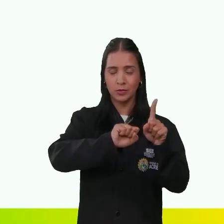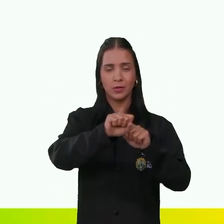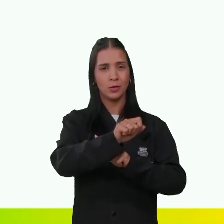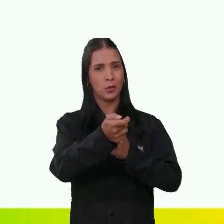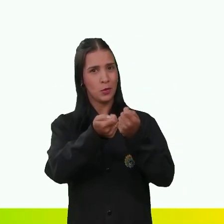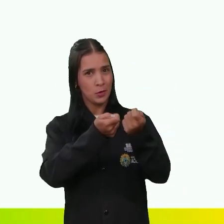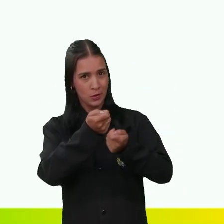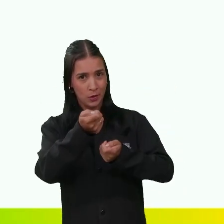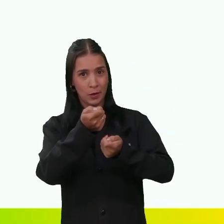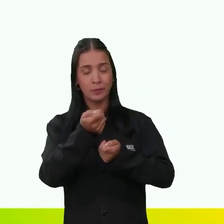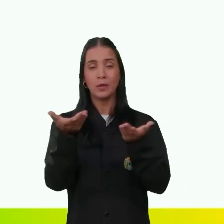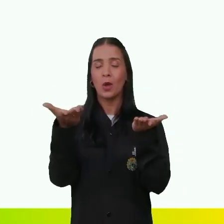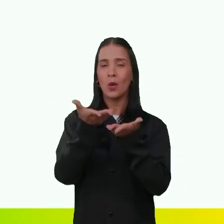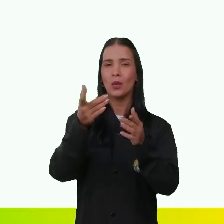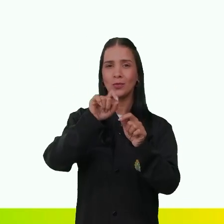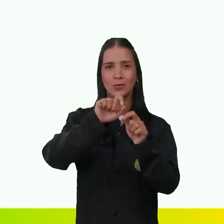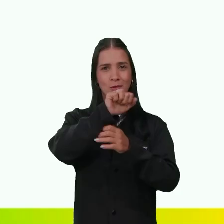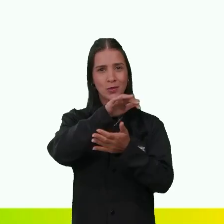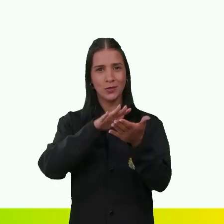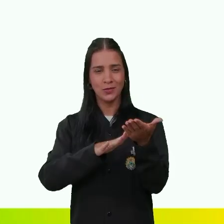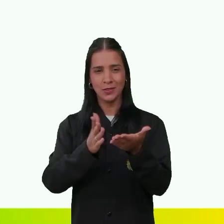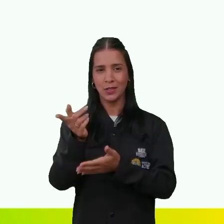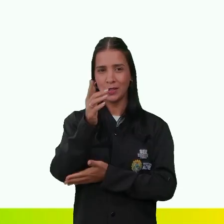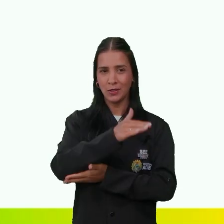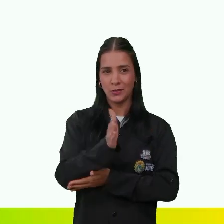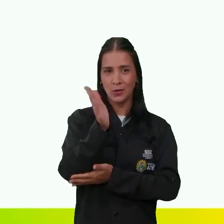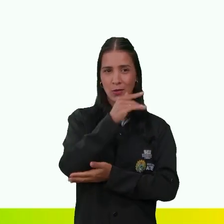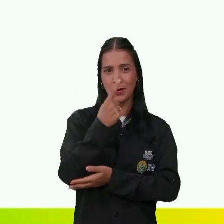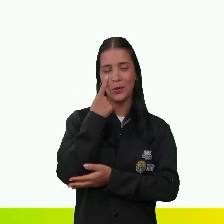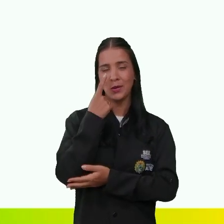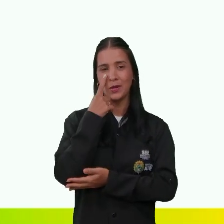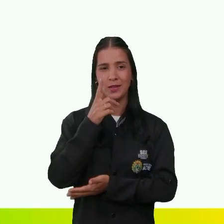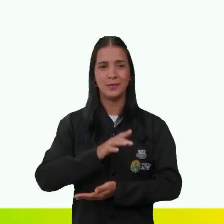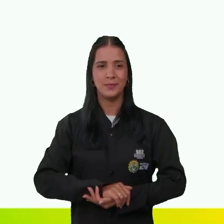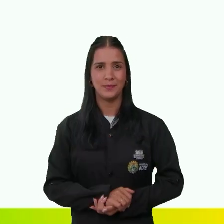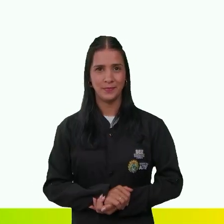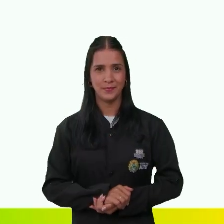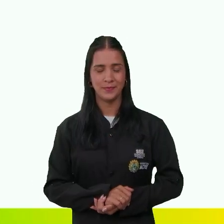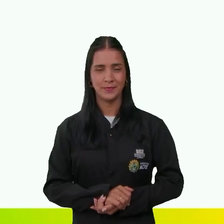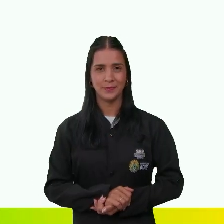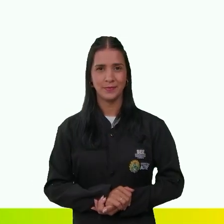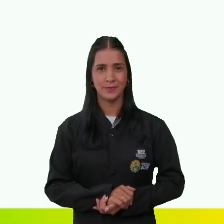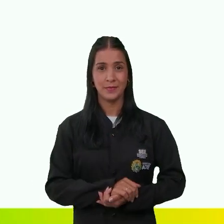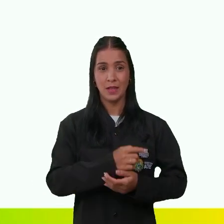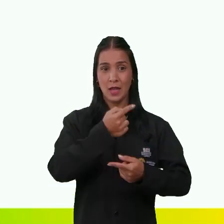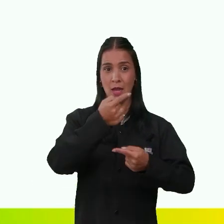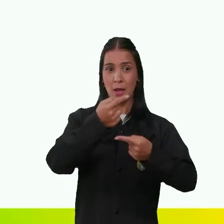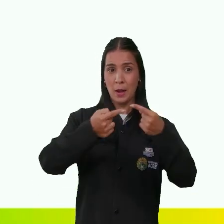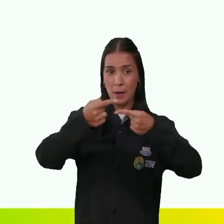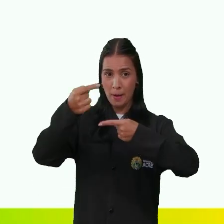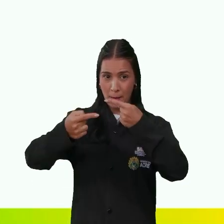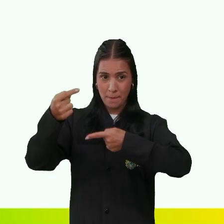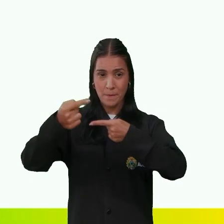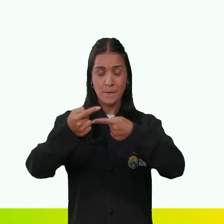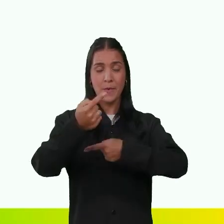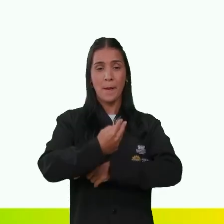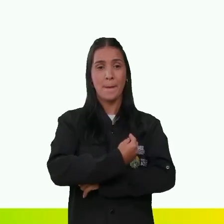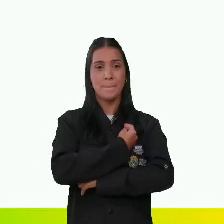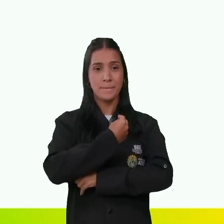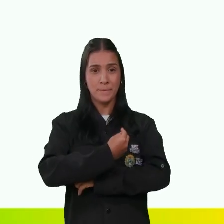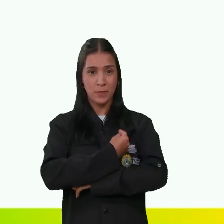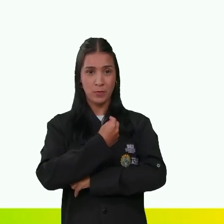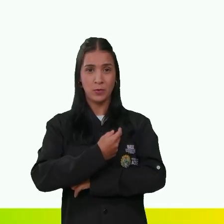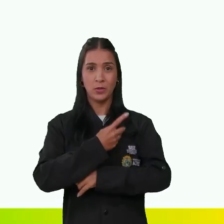a uma atividade, que é a seguinte: a biopolítica dentro da sociedade de controle é uma forma de